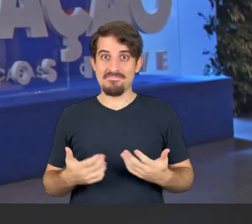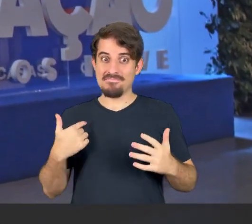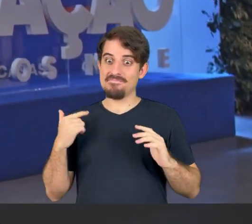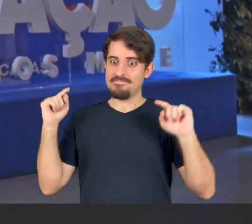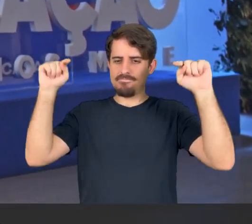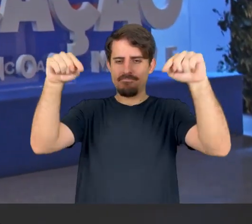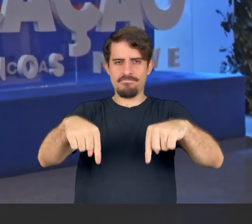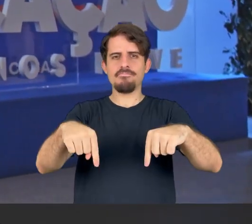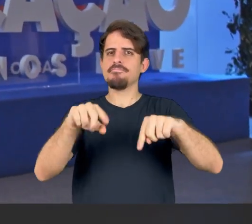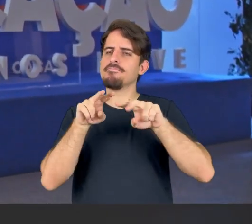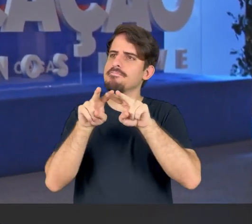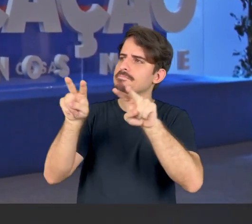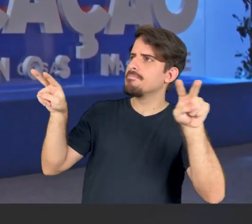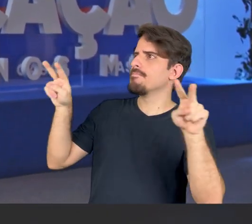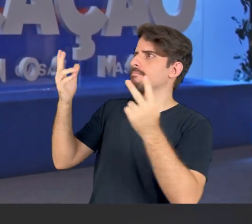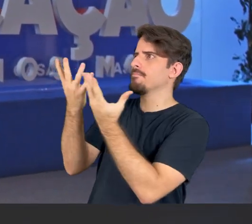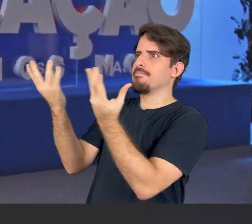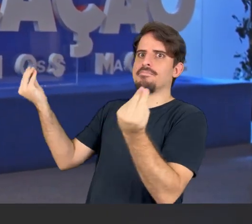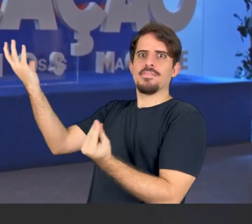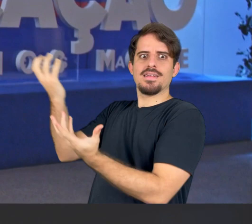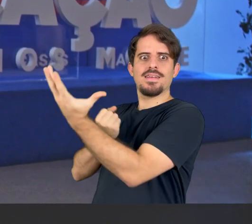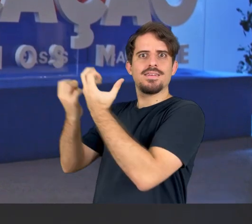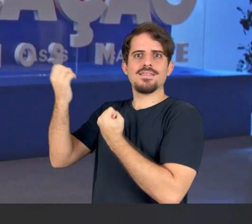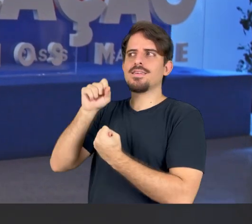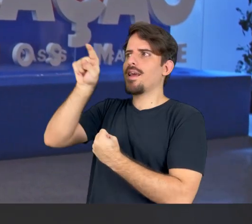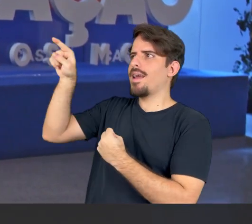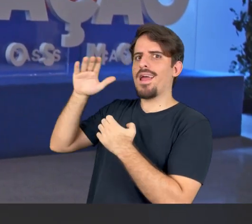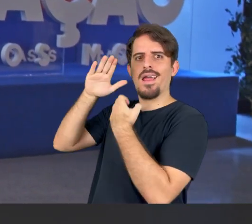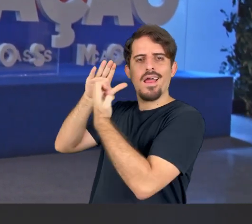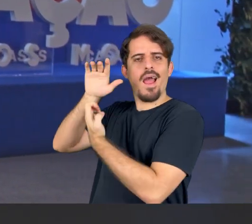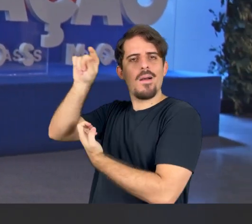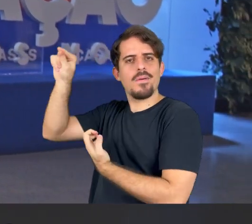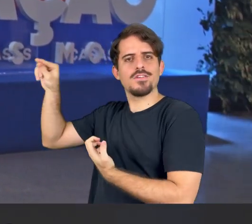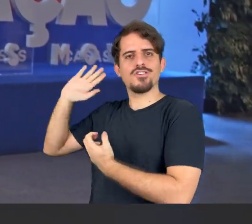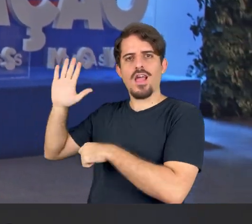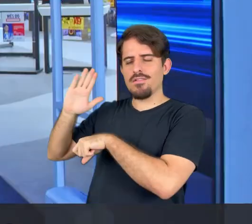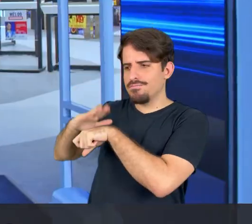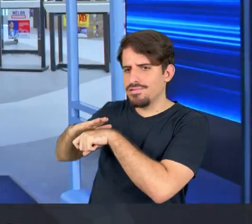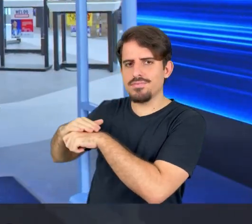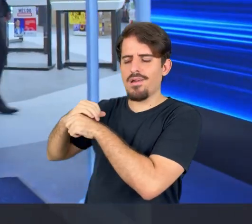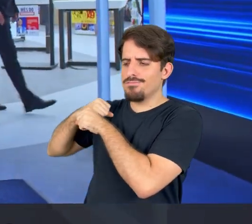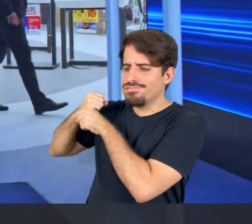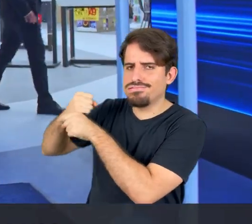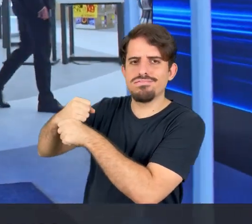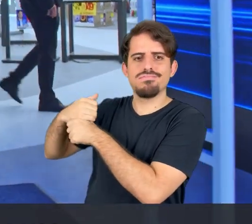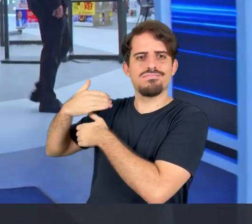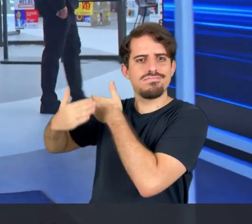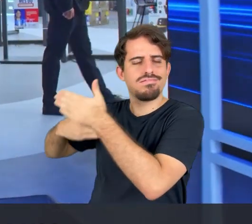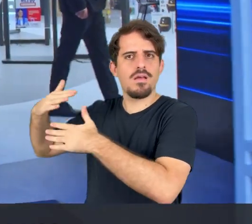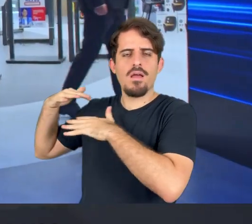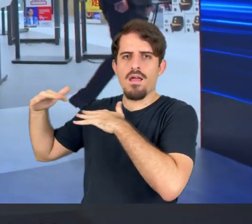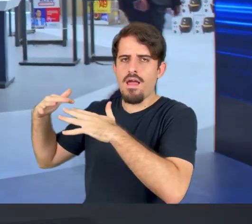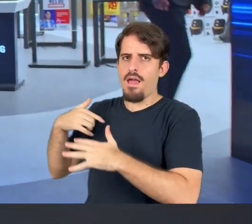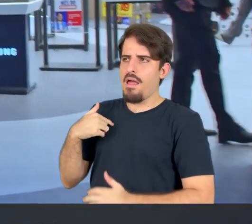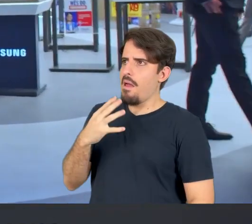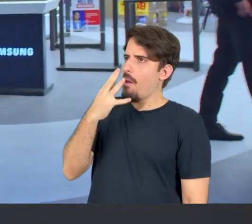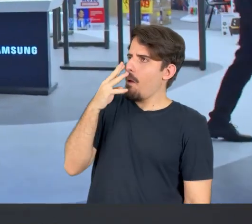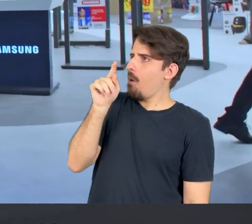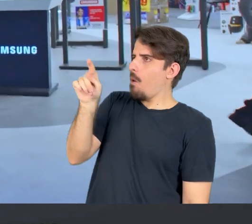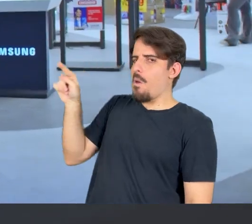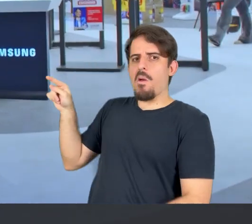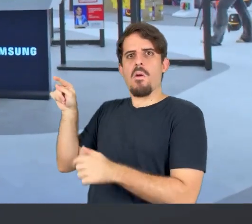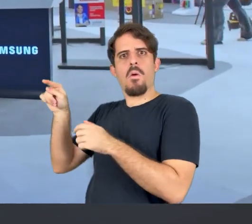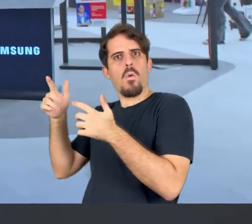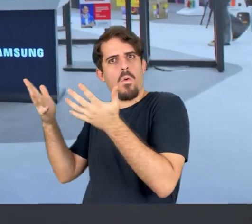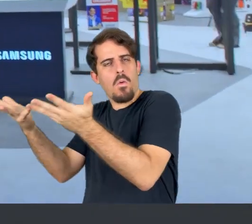aí nesse lugar foram várias indicações de empresas que há muito tempo estavam